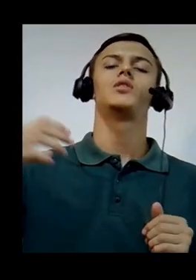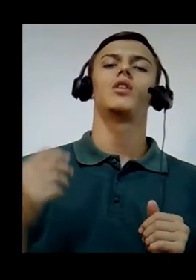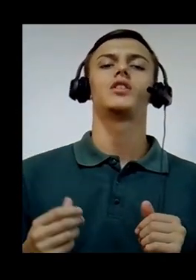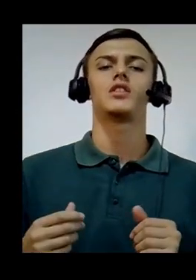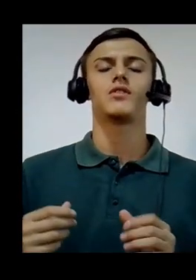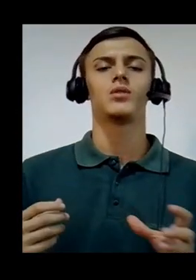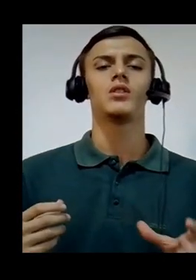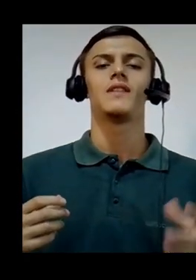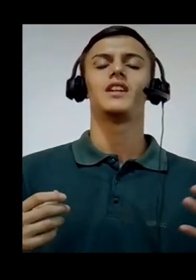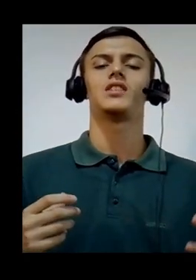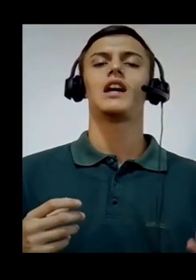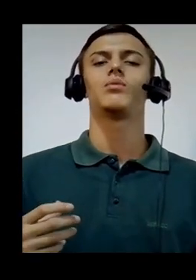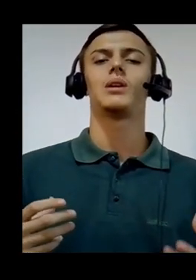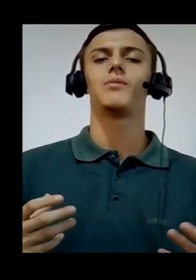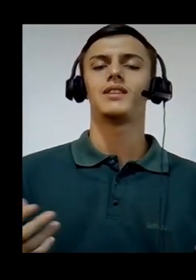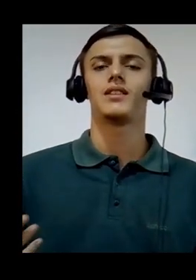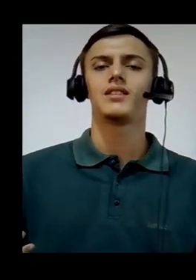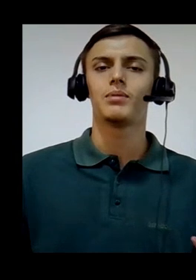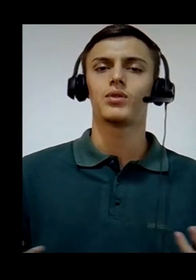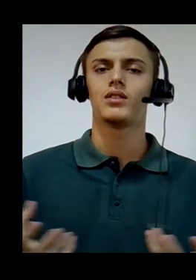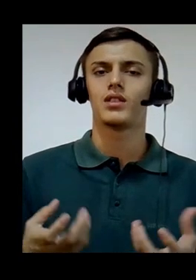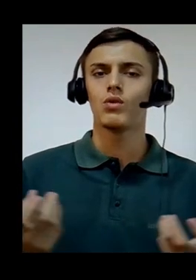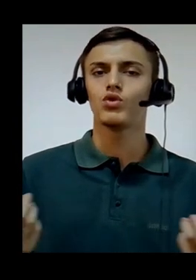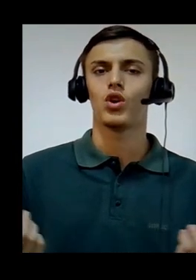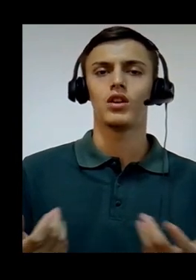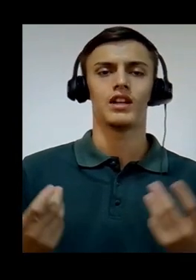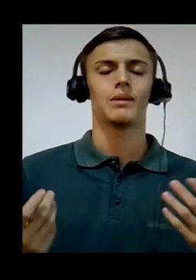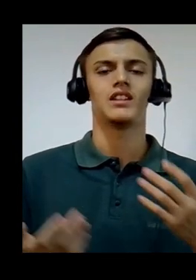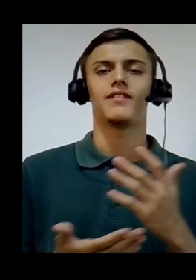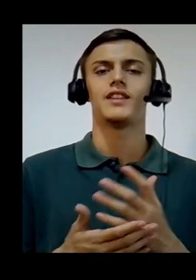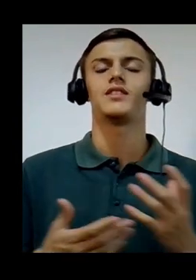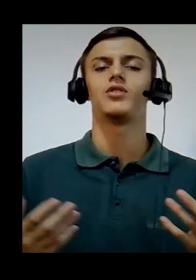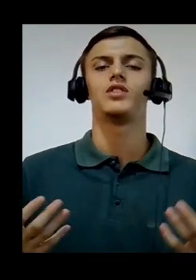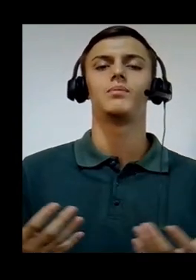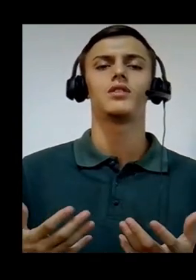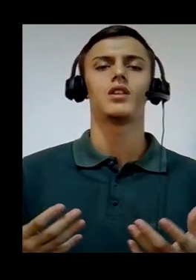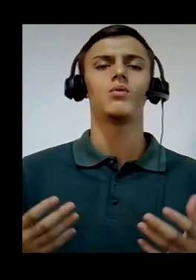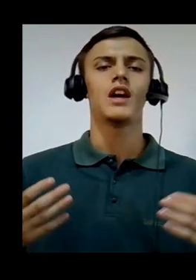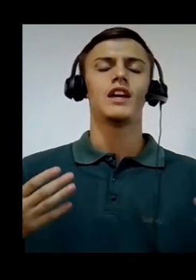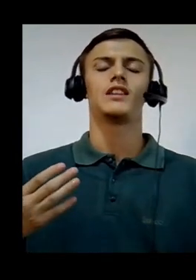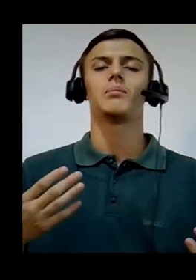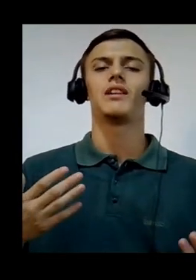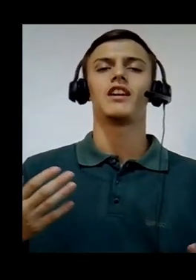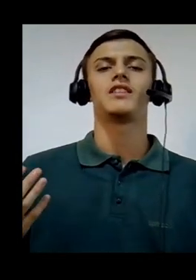cima desse óleo que já vazou, deixar ali um tempo fazendo essa absorção de óleo, né? A madeira faz esse serviço de